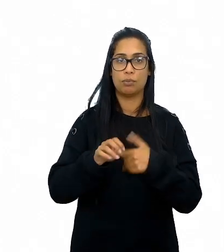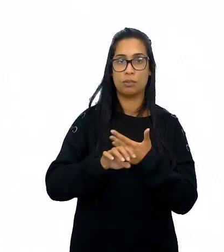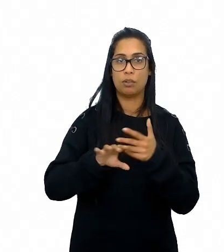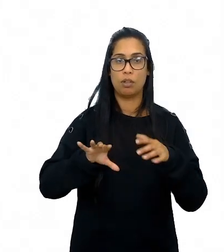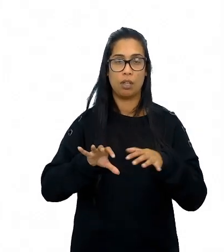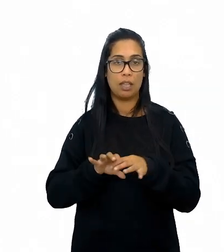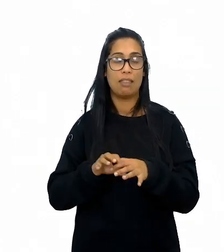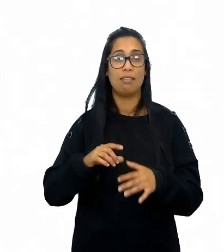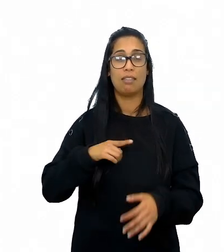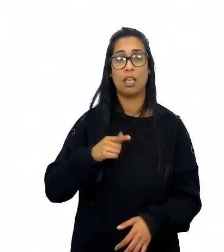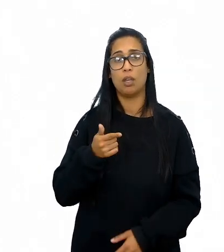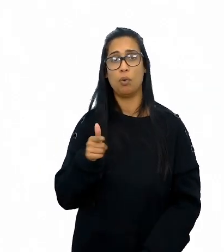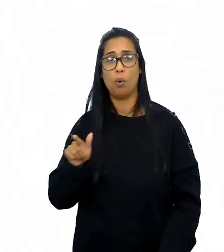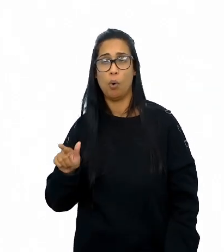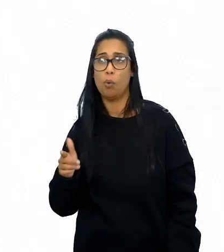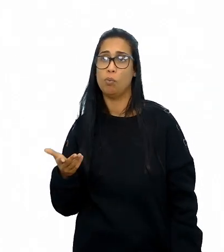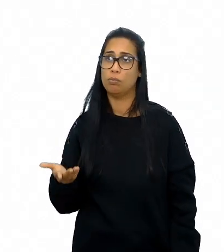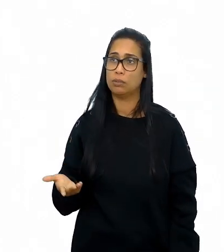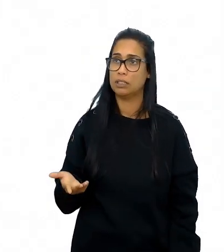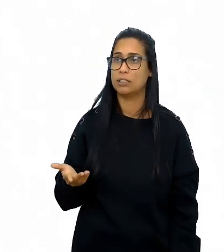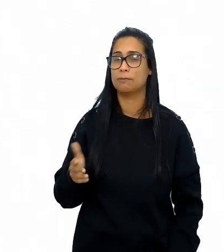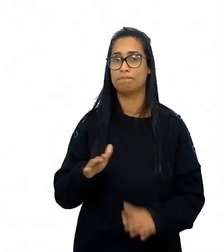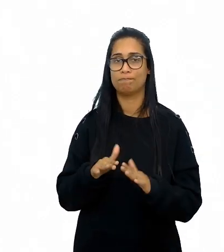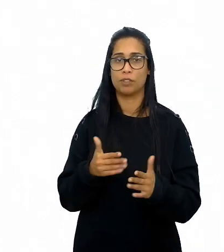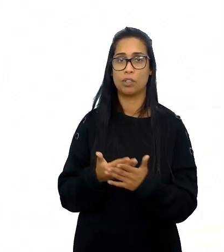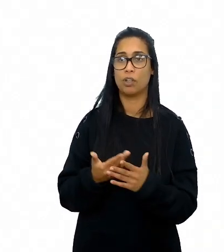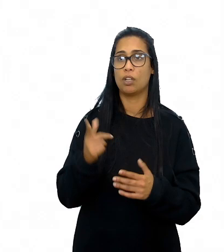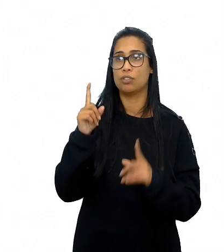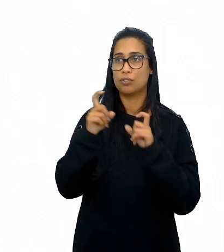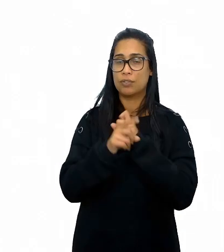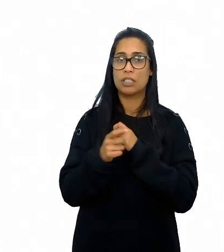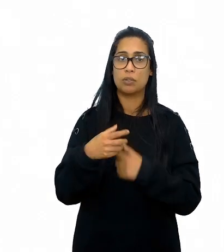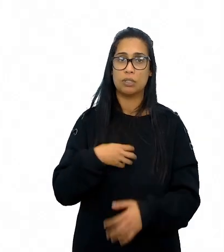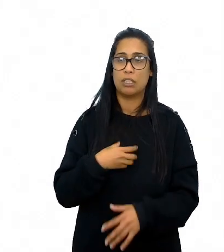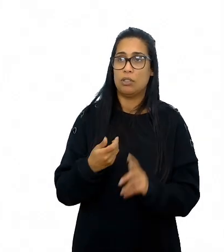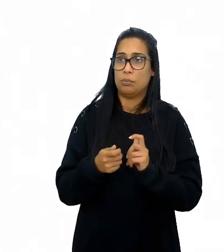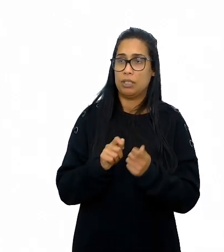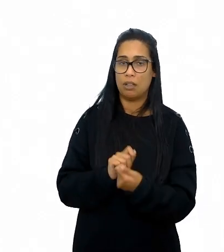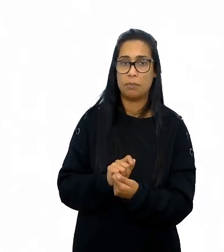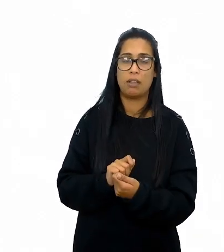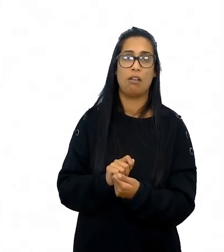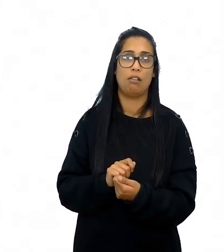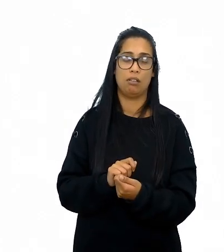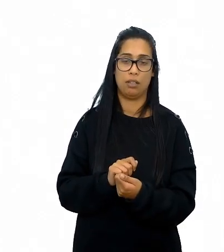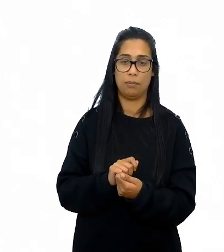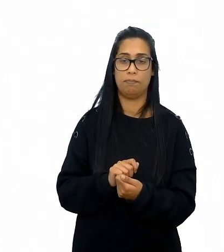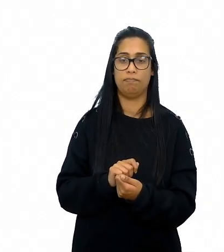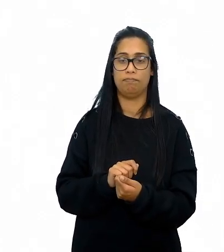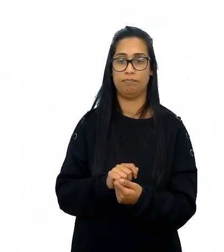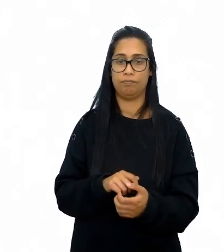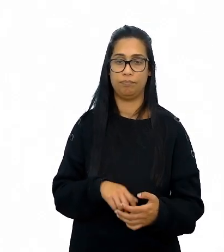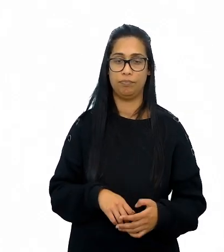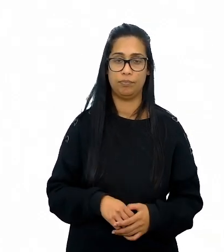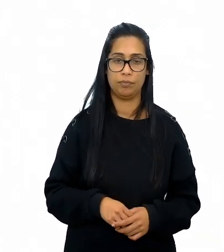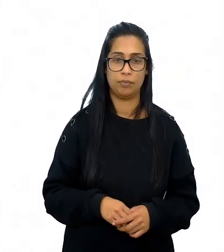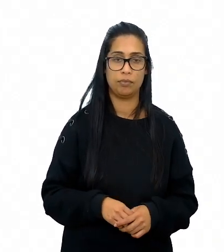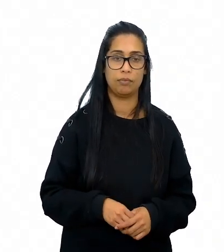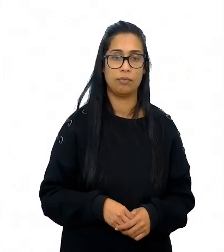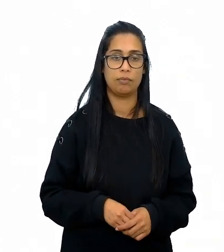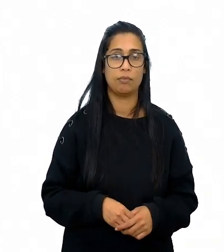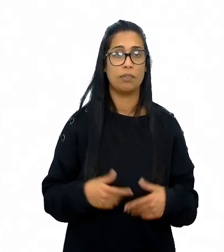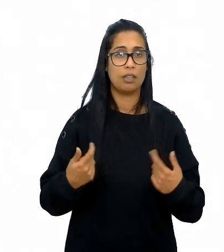mais difícil, né? Então, para tentar suprir um pouco, né, diminuir um pouco aí todas